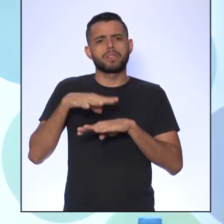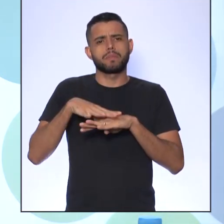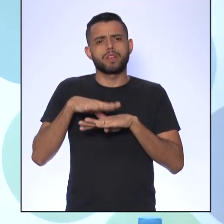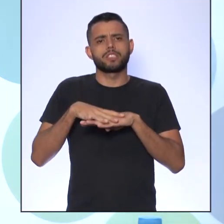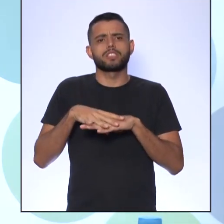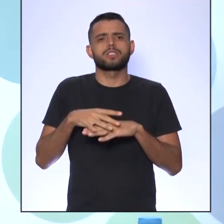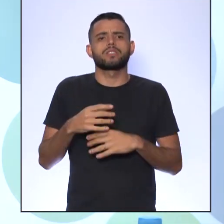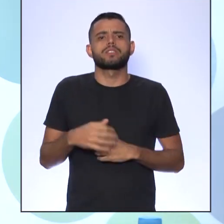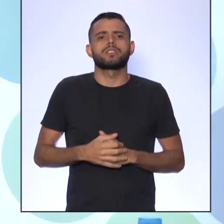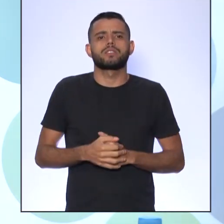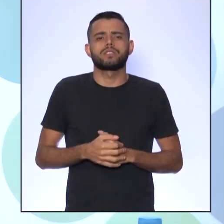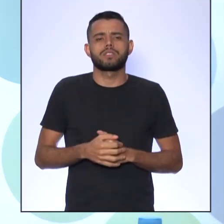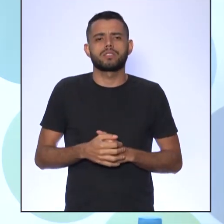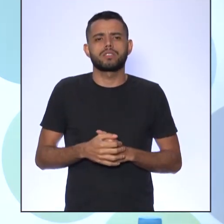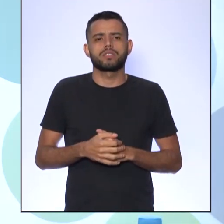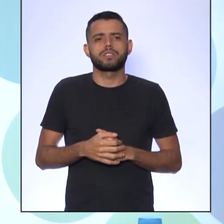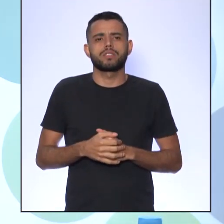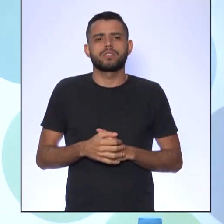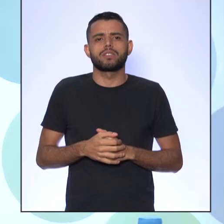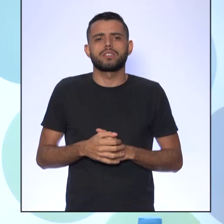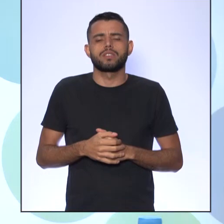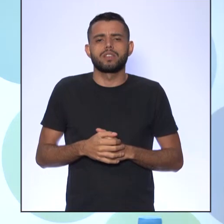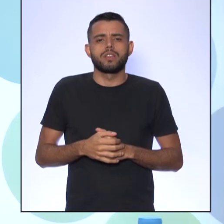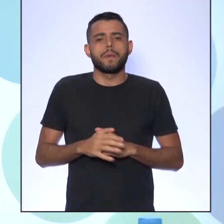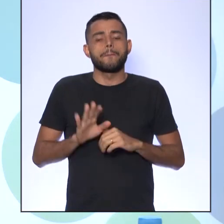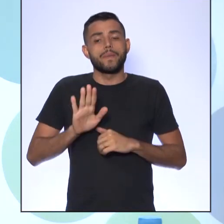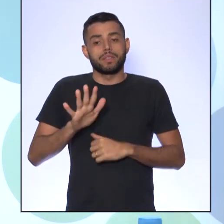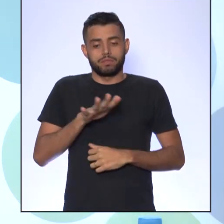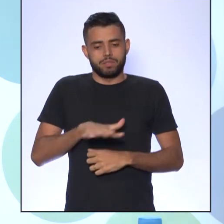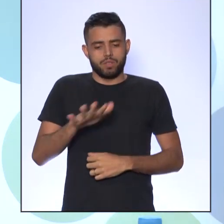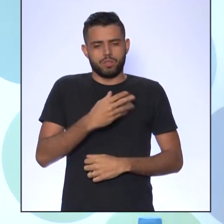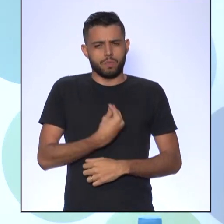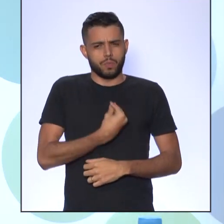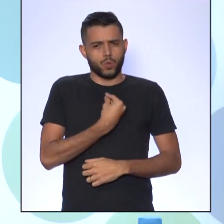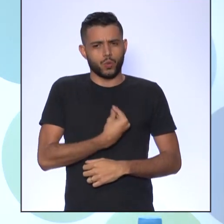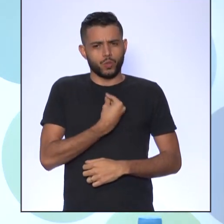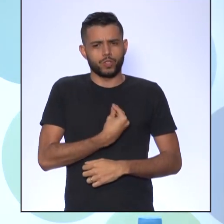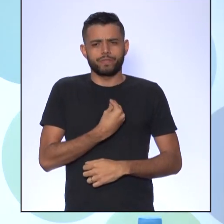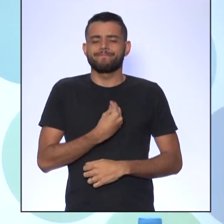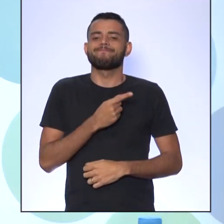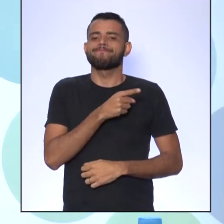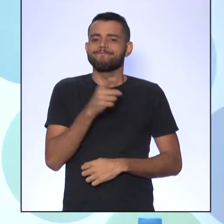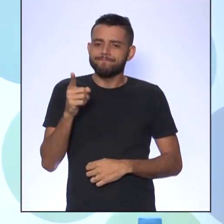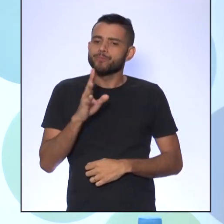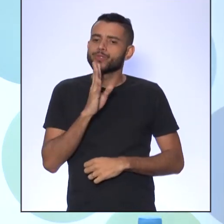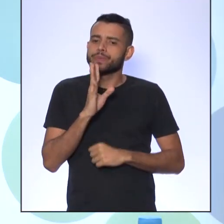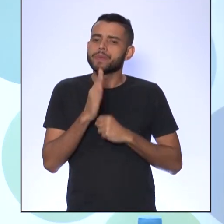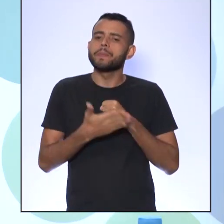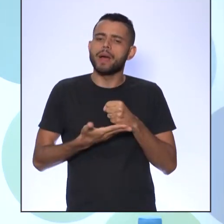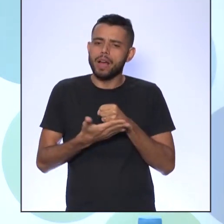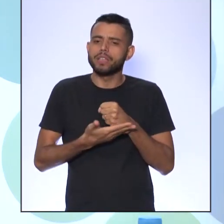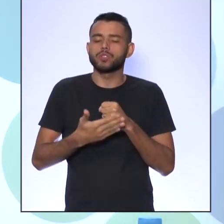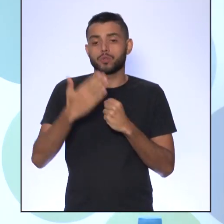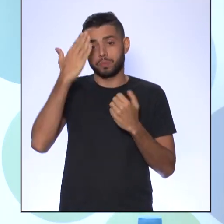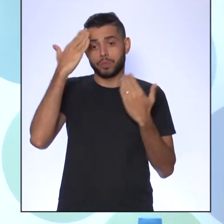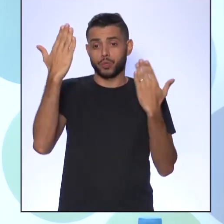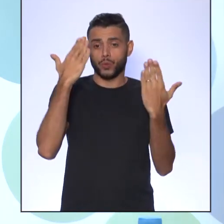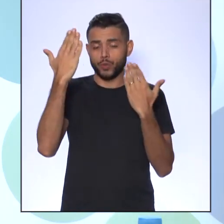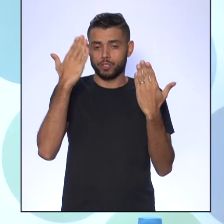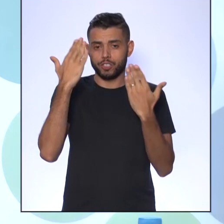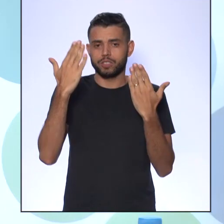vivem sem a matemática, mas na biologia, né, você precisa ter conhecimentos básicos, na psicologia, você precisa